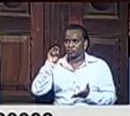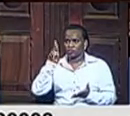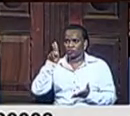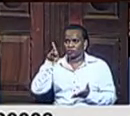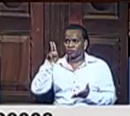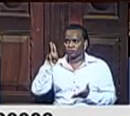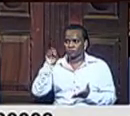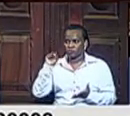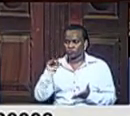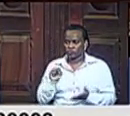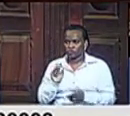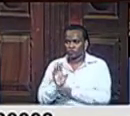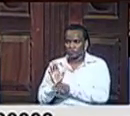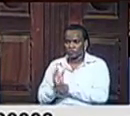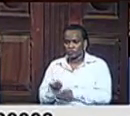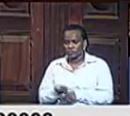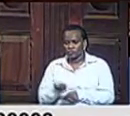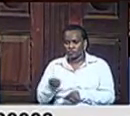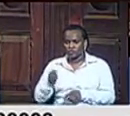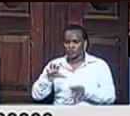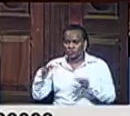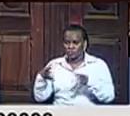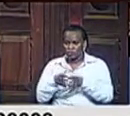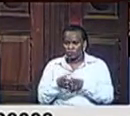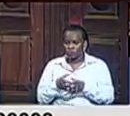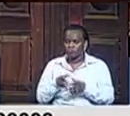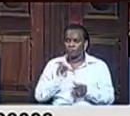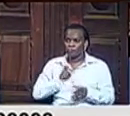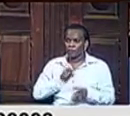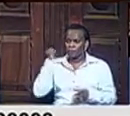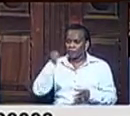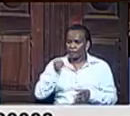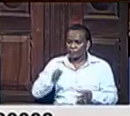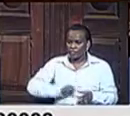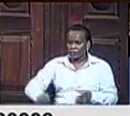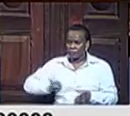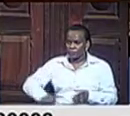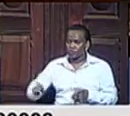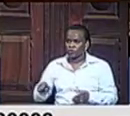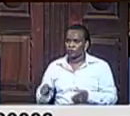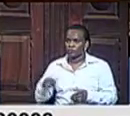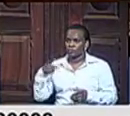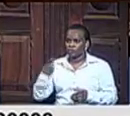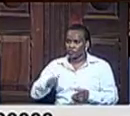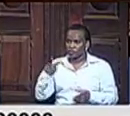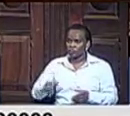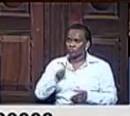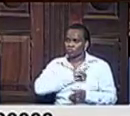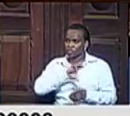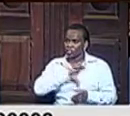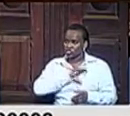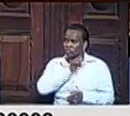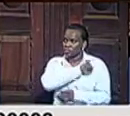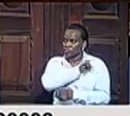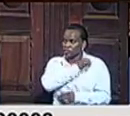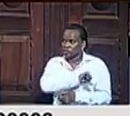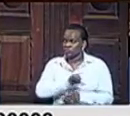impetrado em favor de uma quadrilha de abortistas aqui de Duque de Caxias, no Rio de